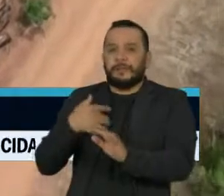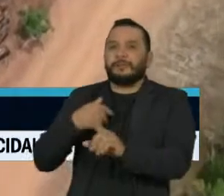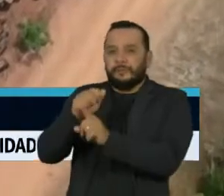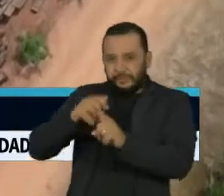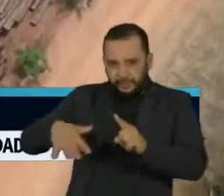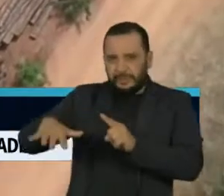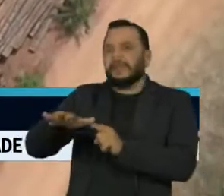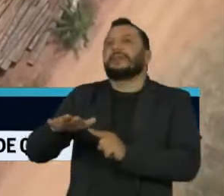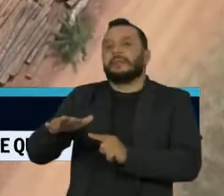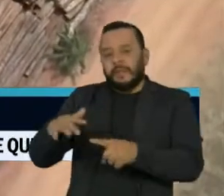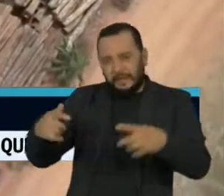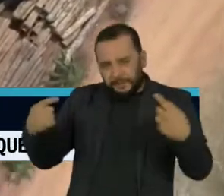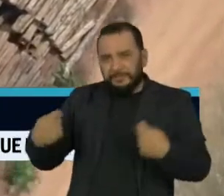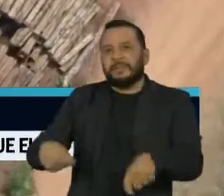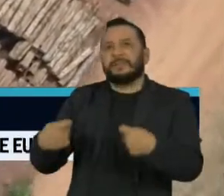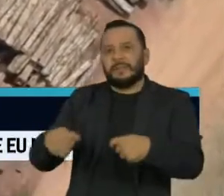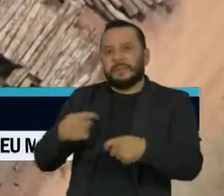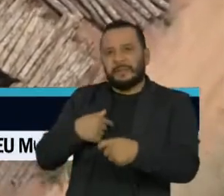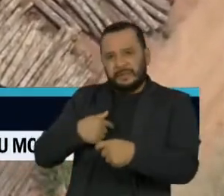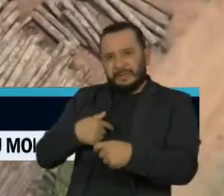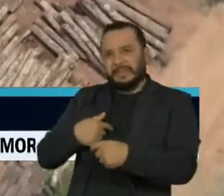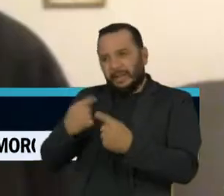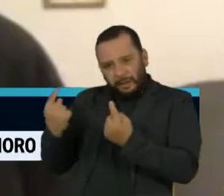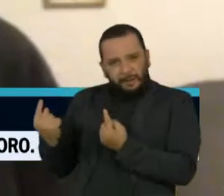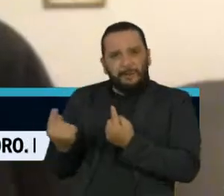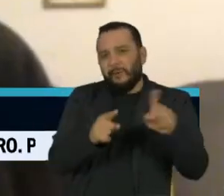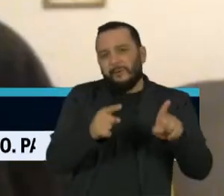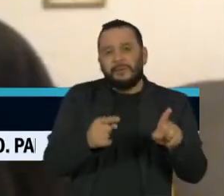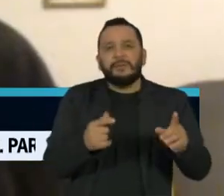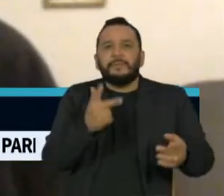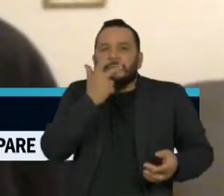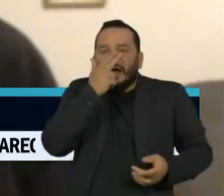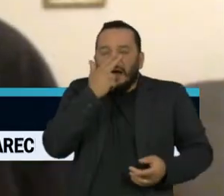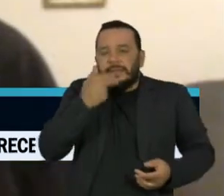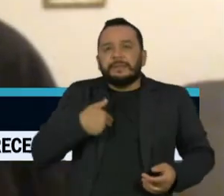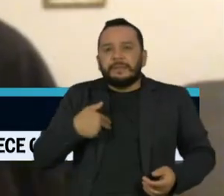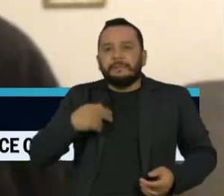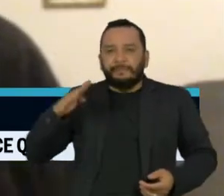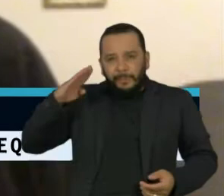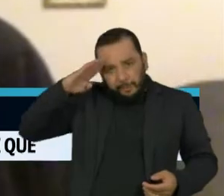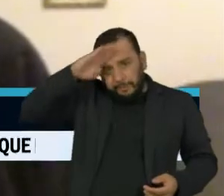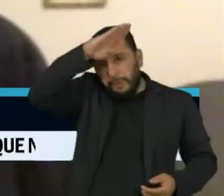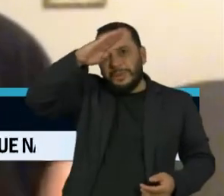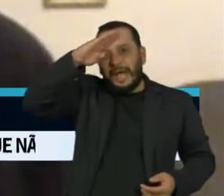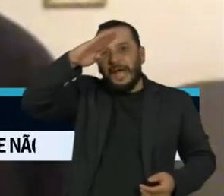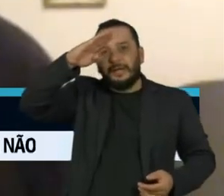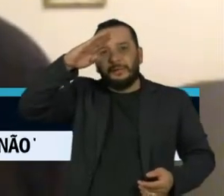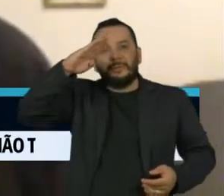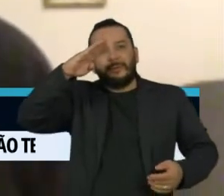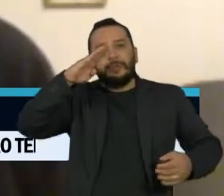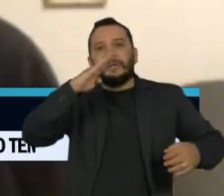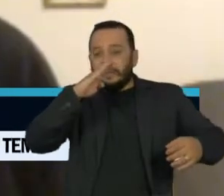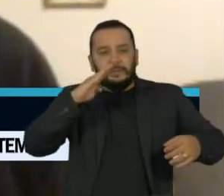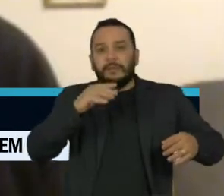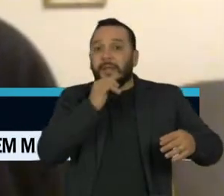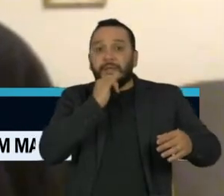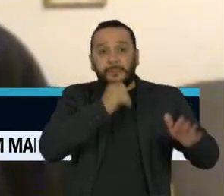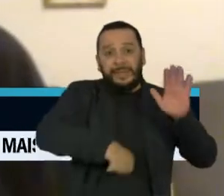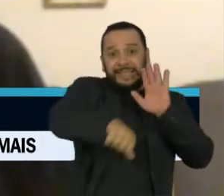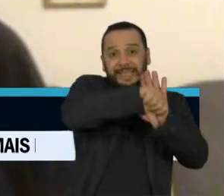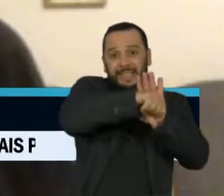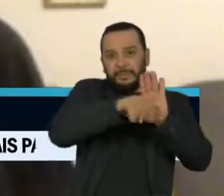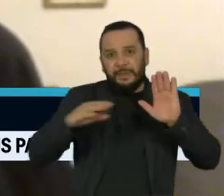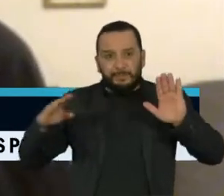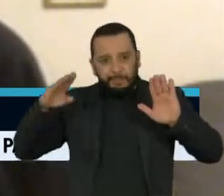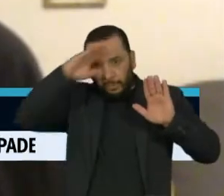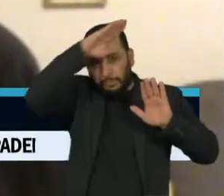governo deu as mãos para o crime, colocou a sua identidade ali, colocou a sua digital, vamos dizer, no crime.